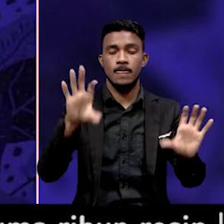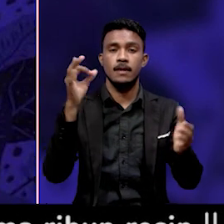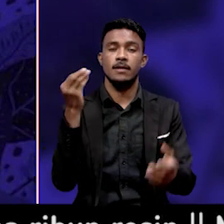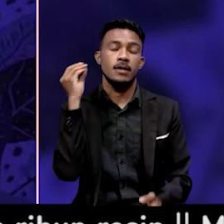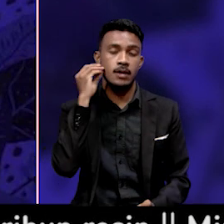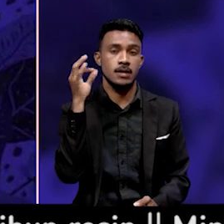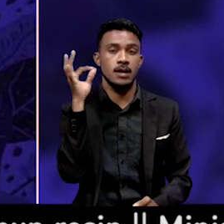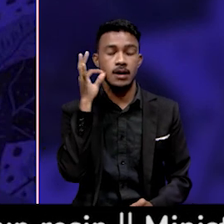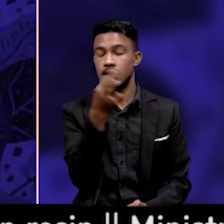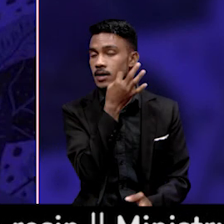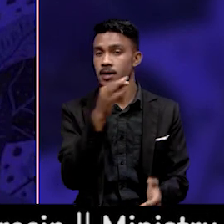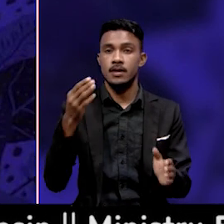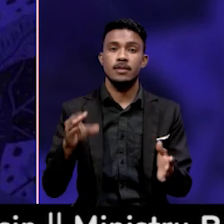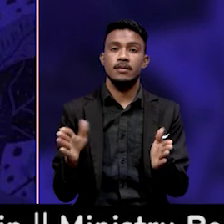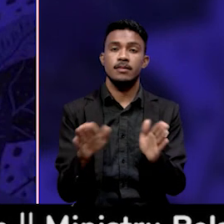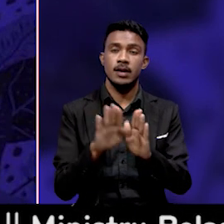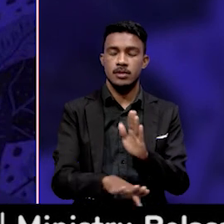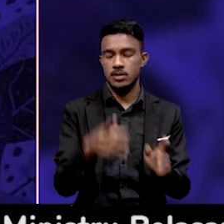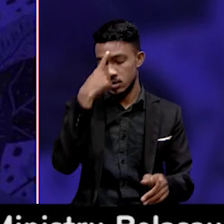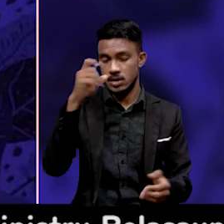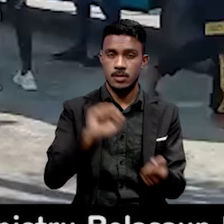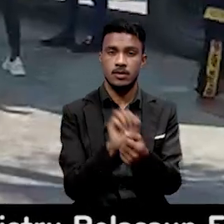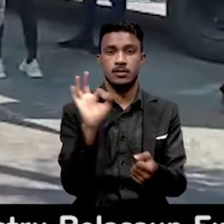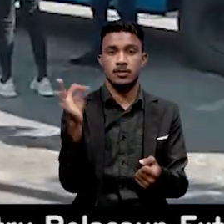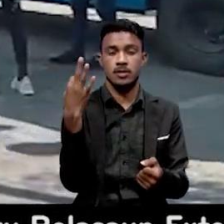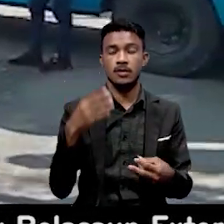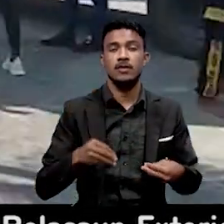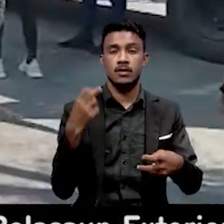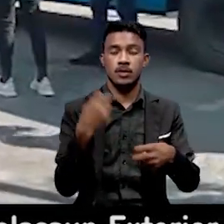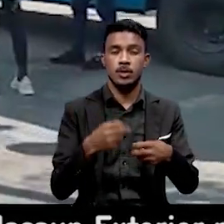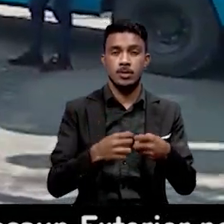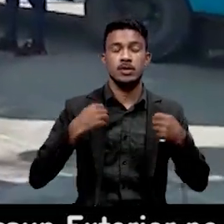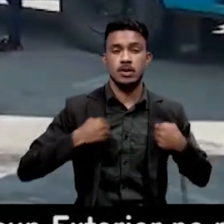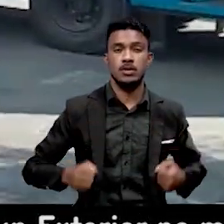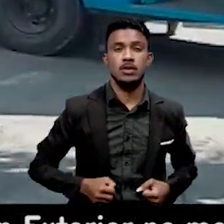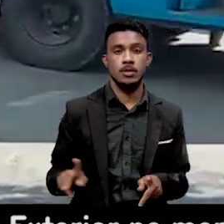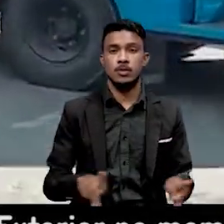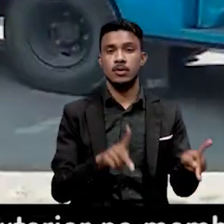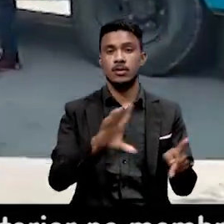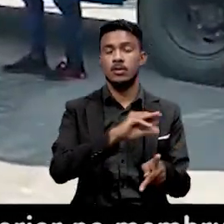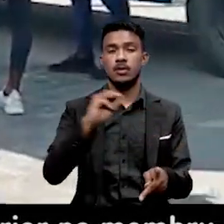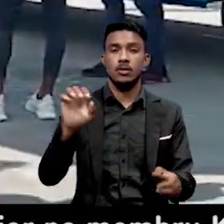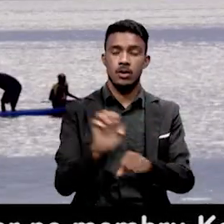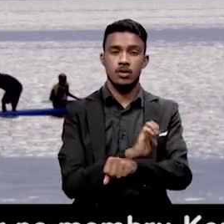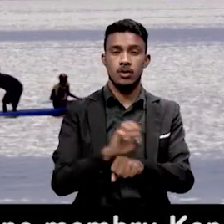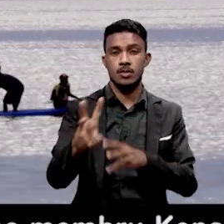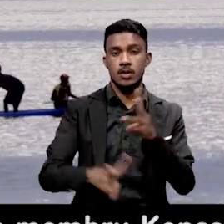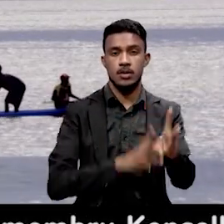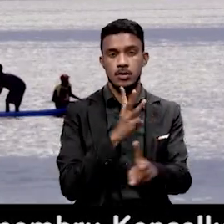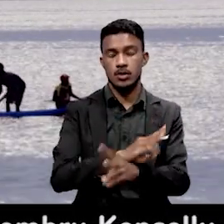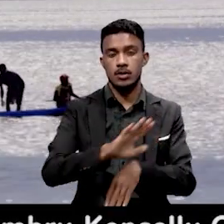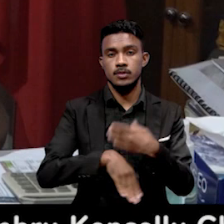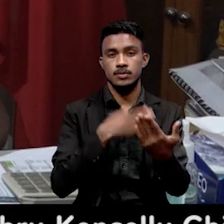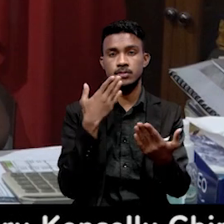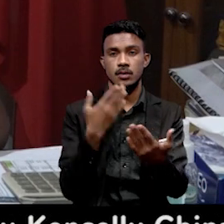tamba pandemia coronavirus ne be saya mia saba saúde pública no mos afeta ekonomia railaran. Exporta valeu, tá ali o Brasil, o que